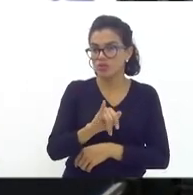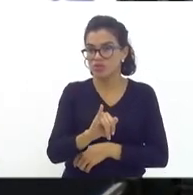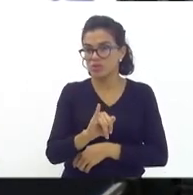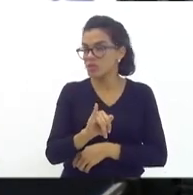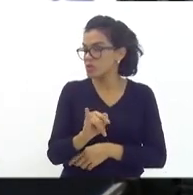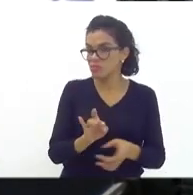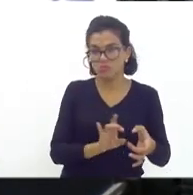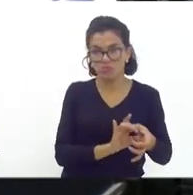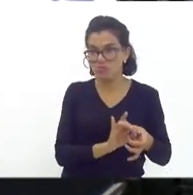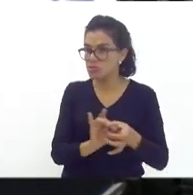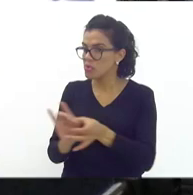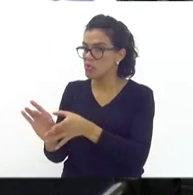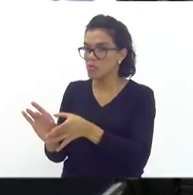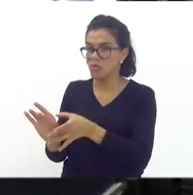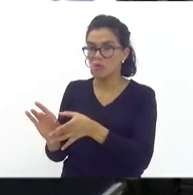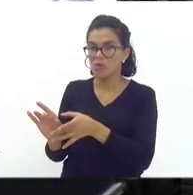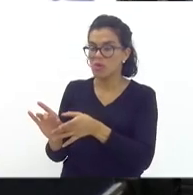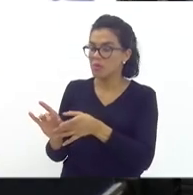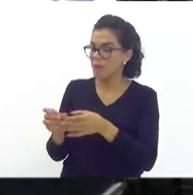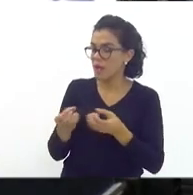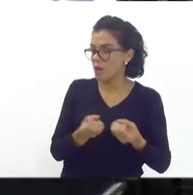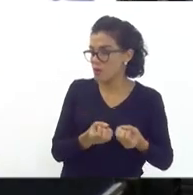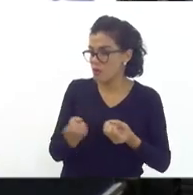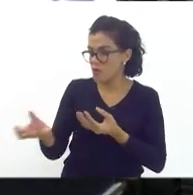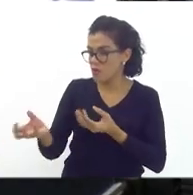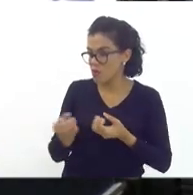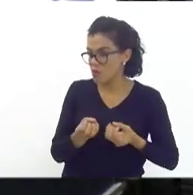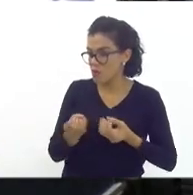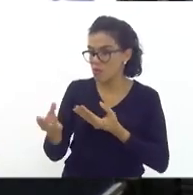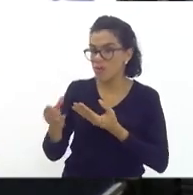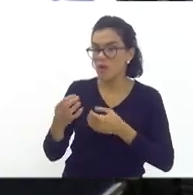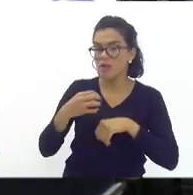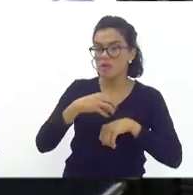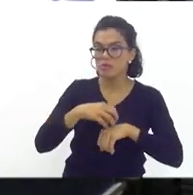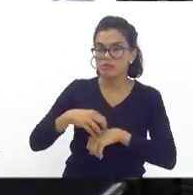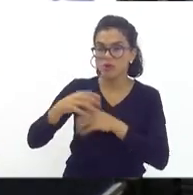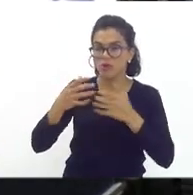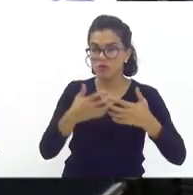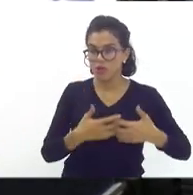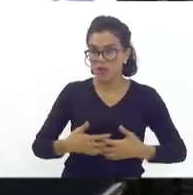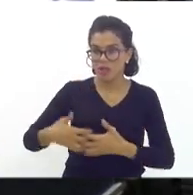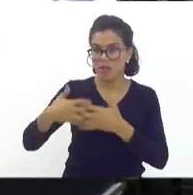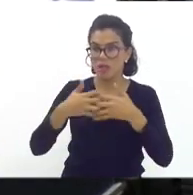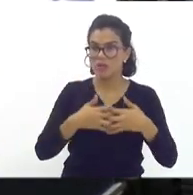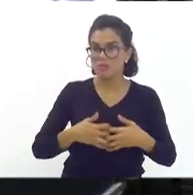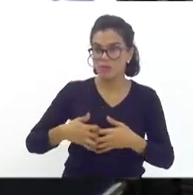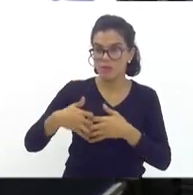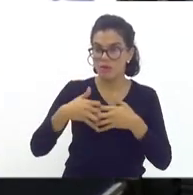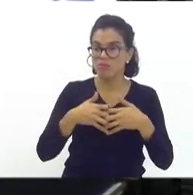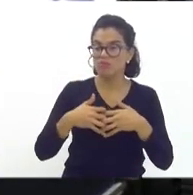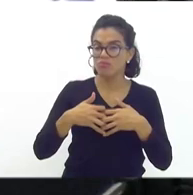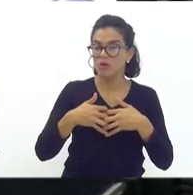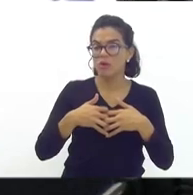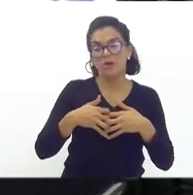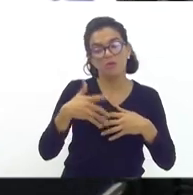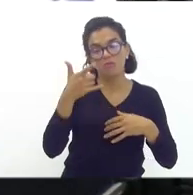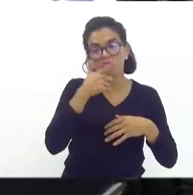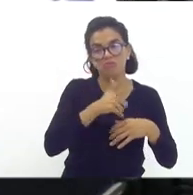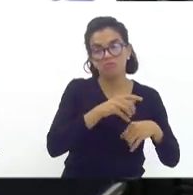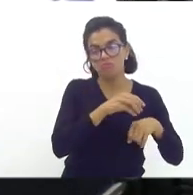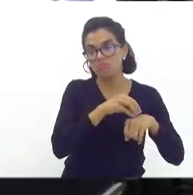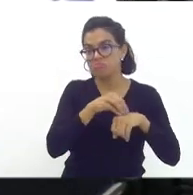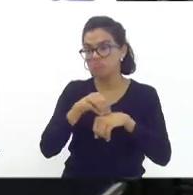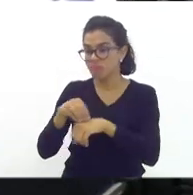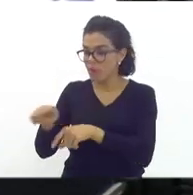libera o abastecimento das carretas que é o a base de compressão para que eles possam